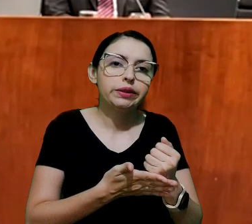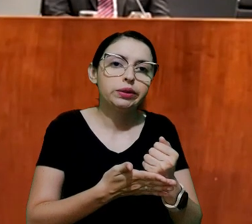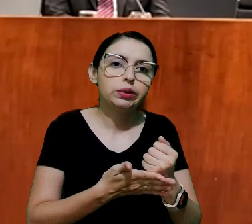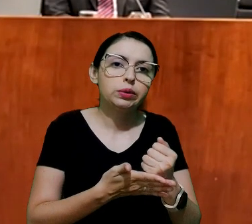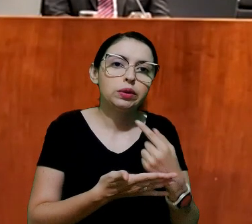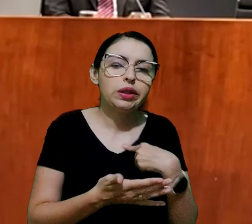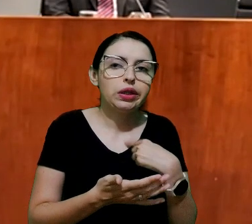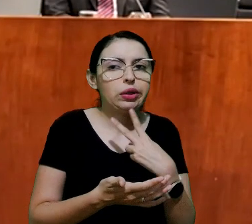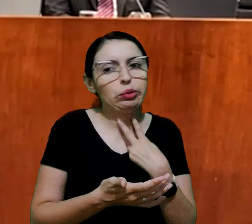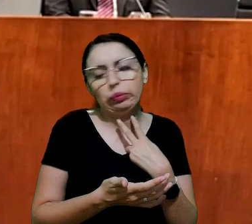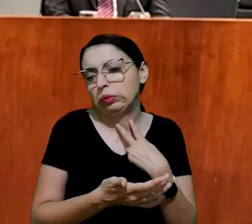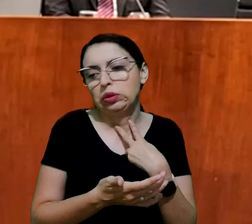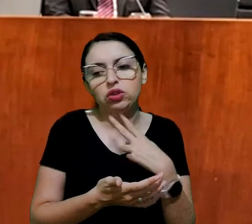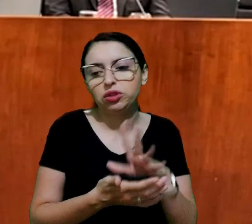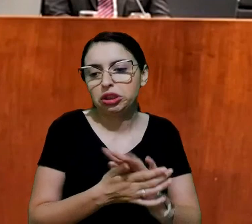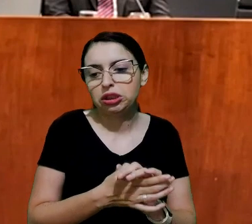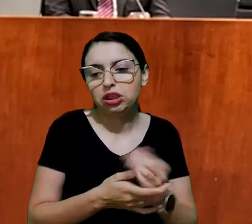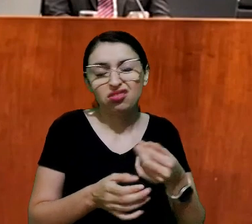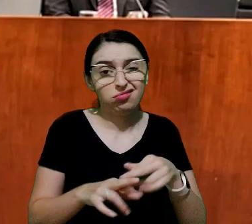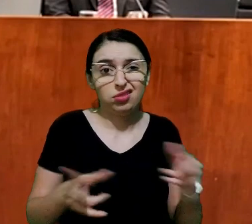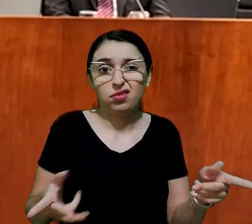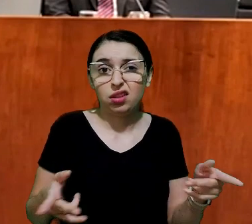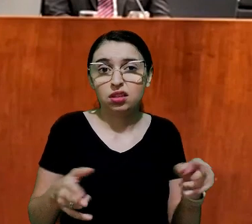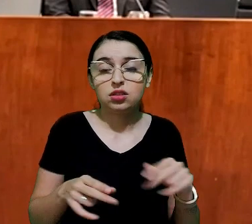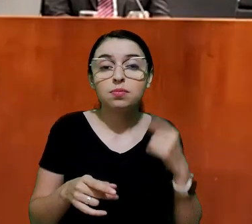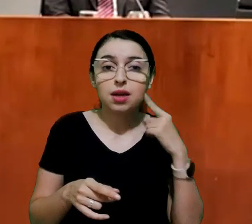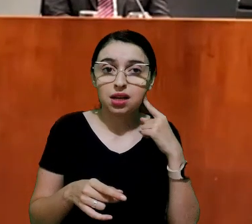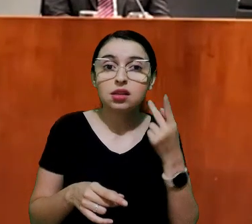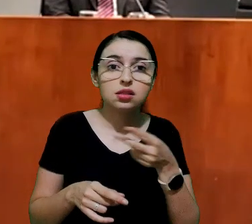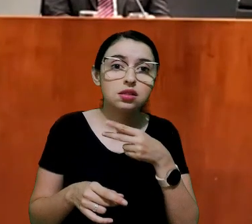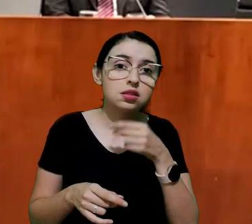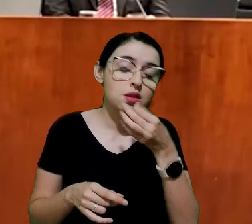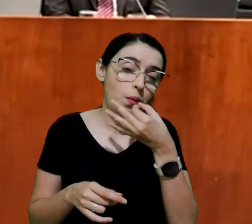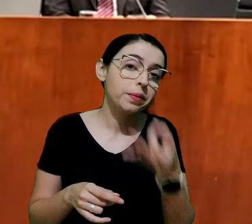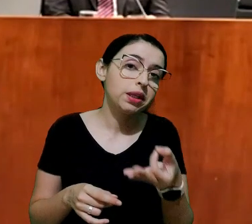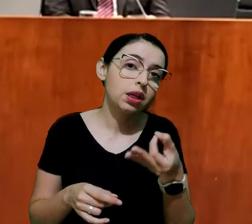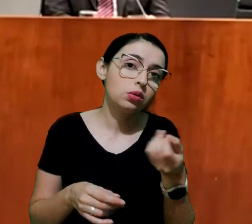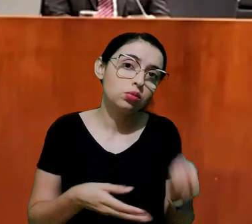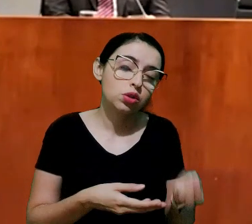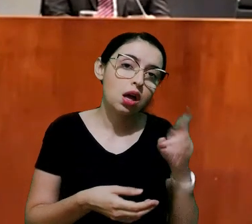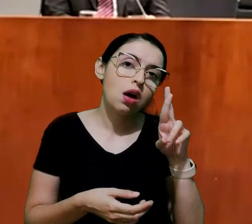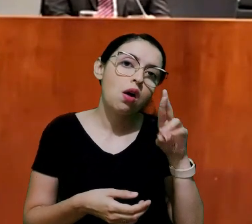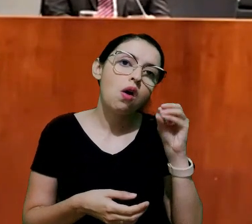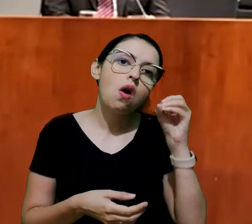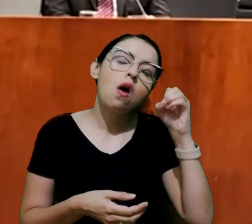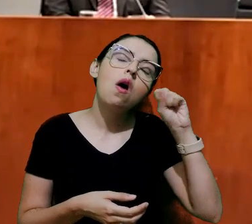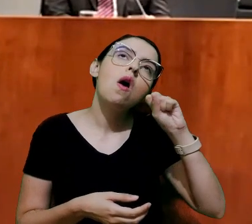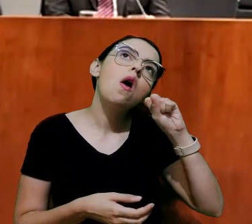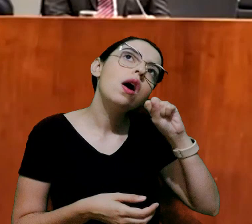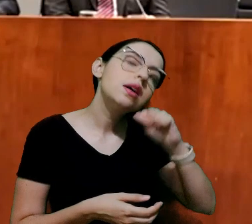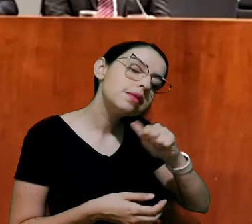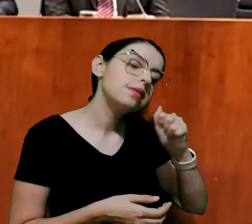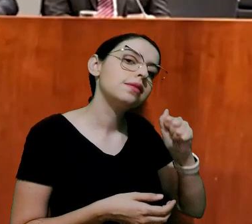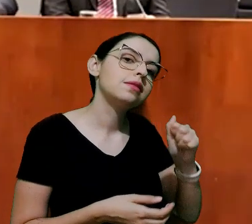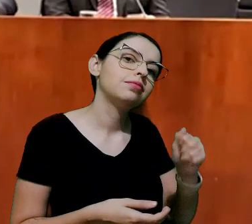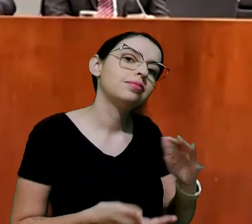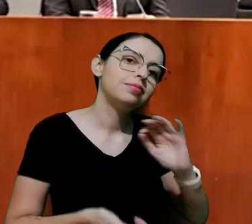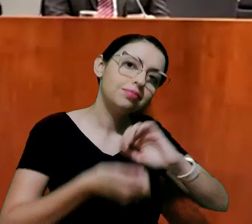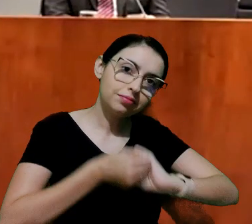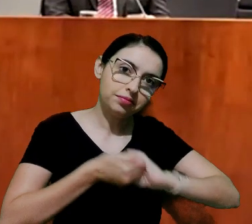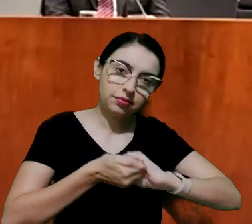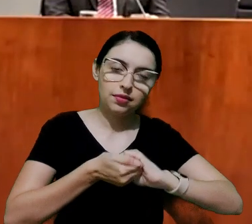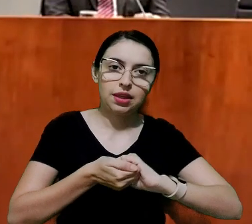não concordo hoje de lege lata, mas gostaria de ouvir a sua opinião, professora Rosa, e, mais uma vez, cumprimentá-la